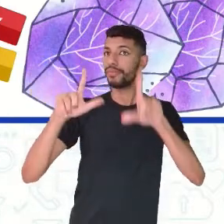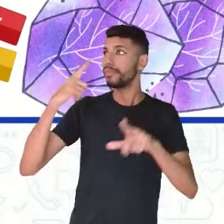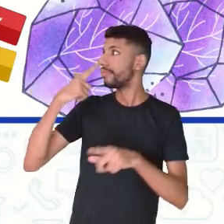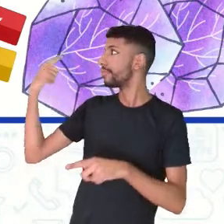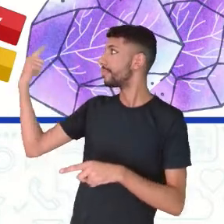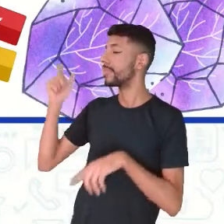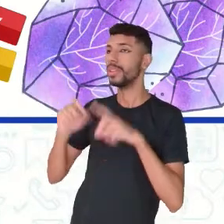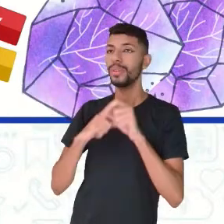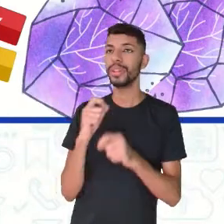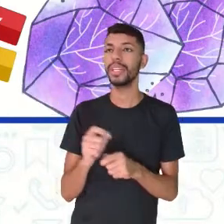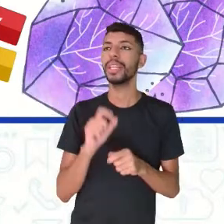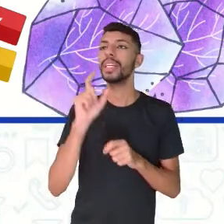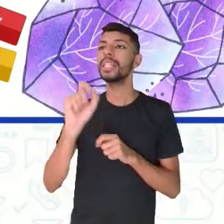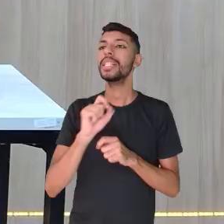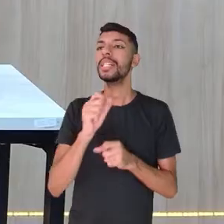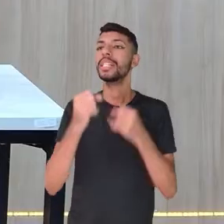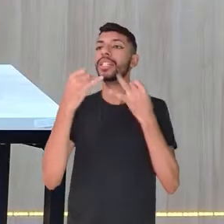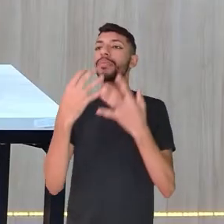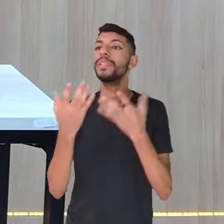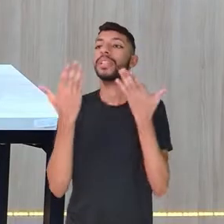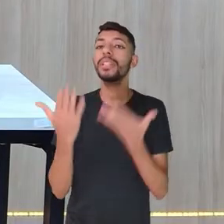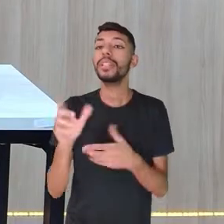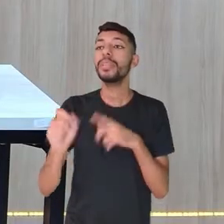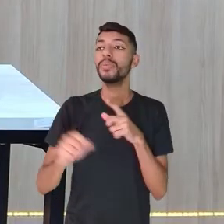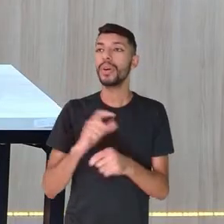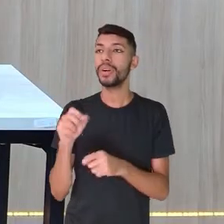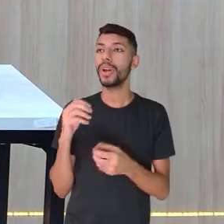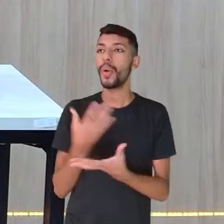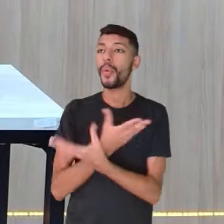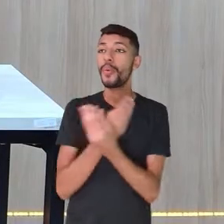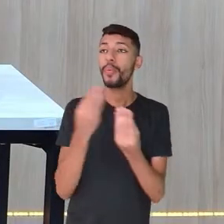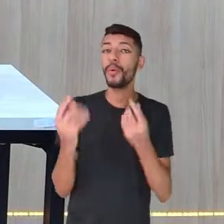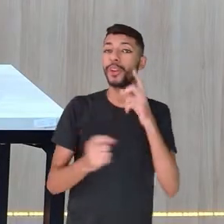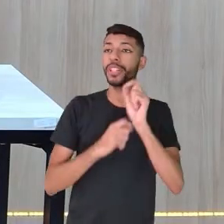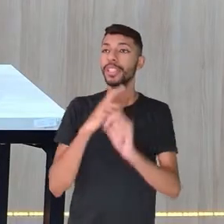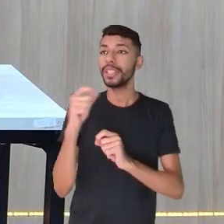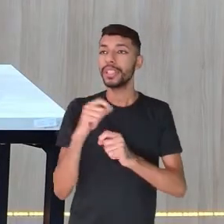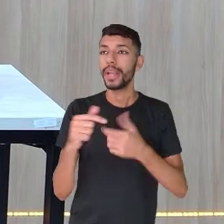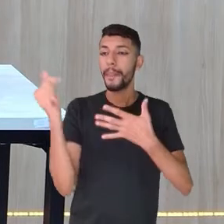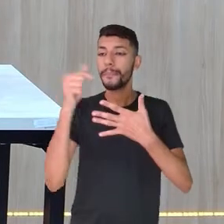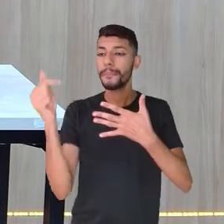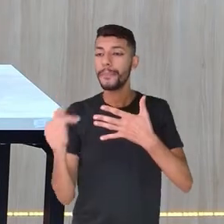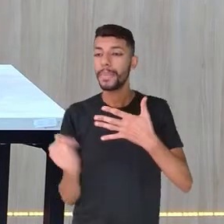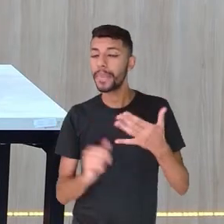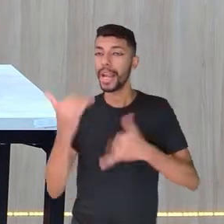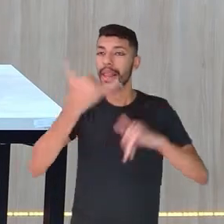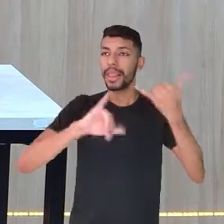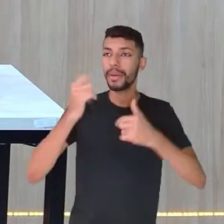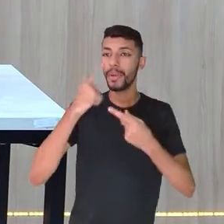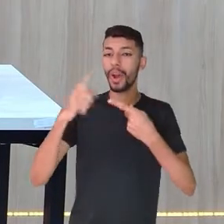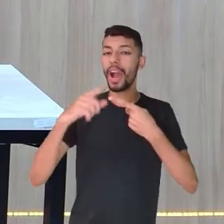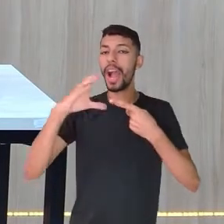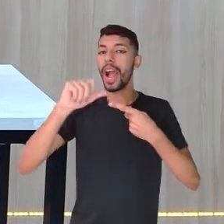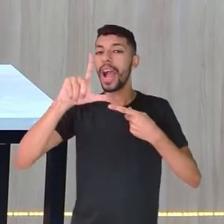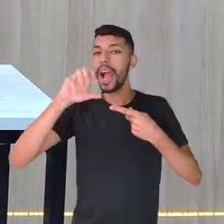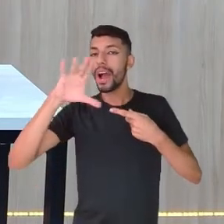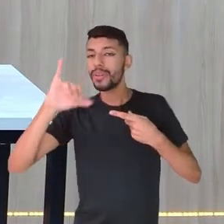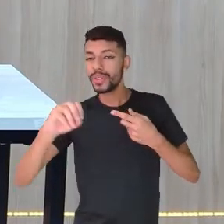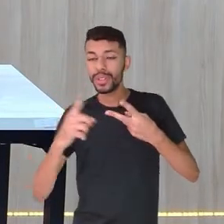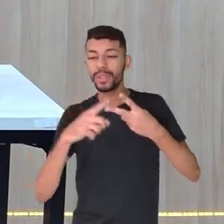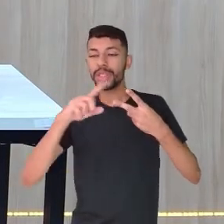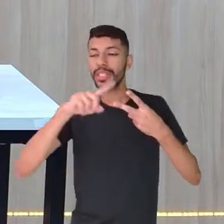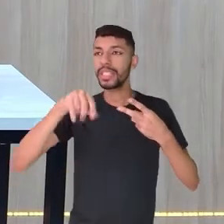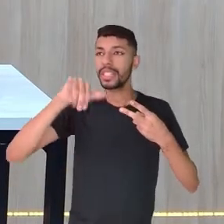está dizendo isso são um monte de elementos químicos, que a gente vai ver aí o cálcio, né? O zinco, o ferro,